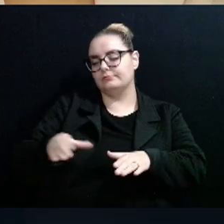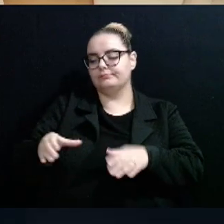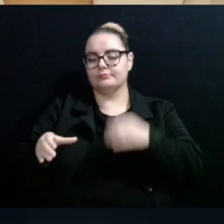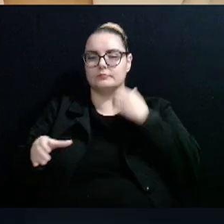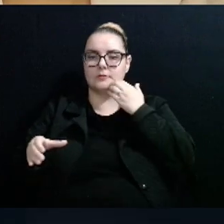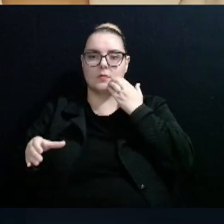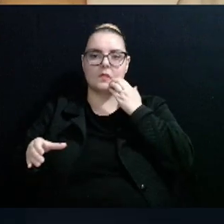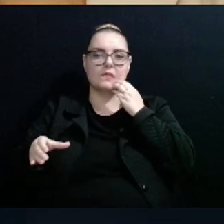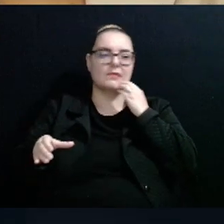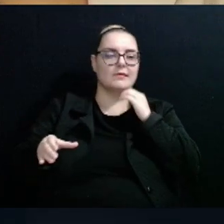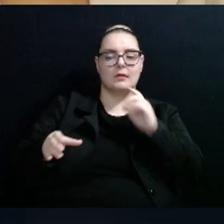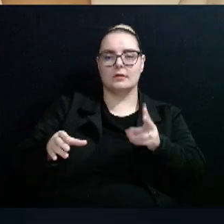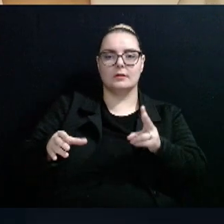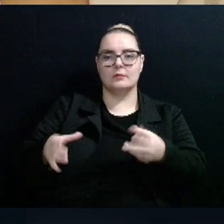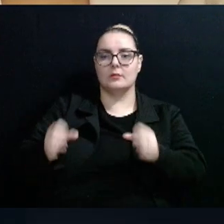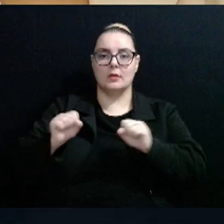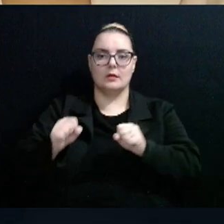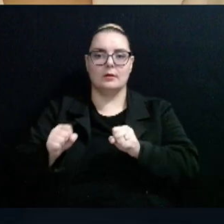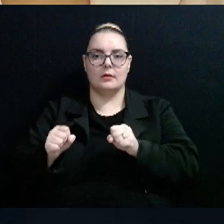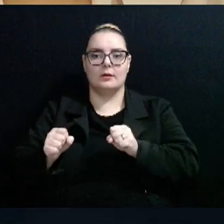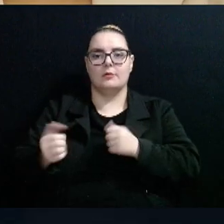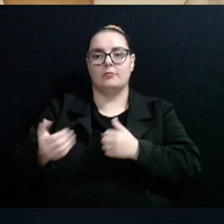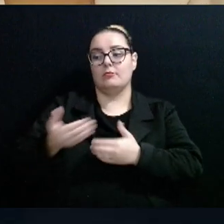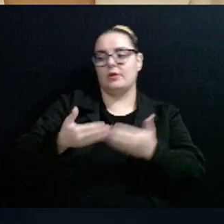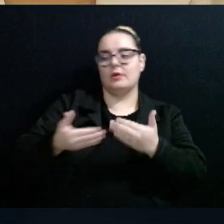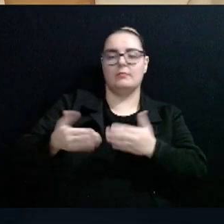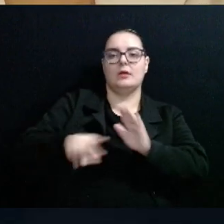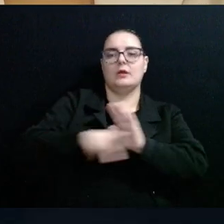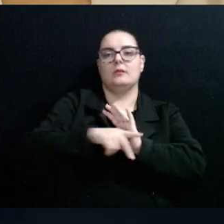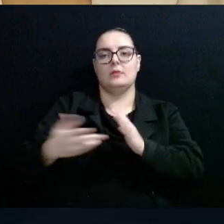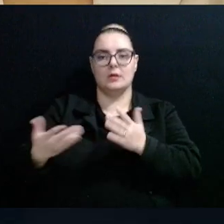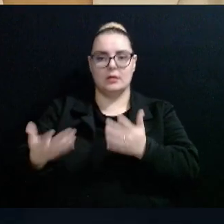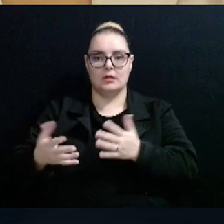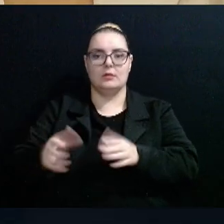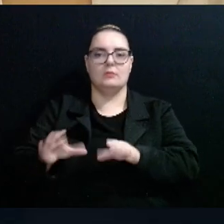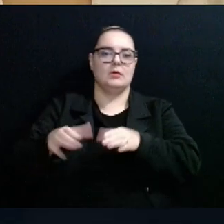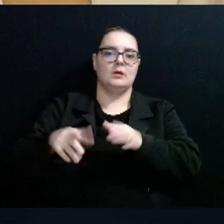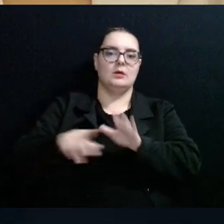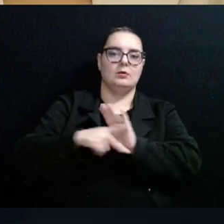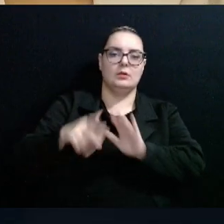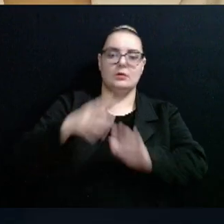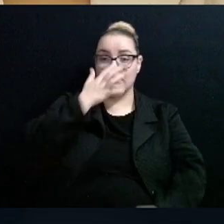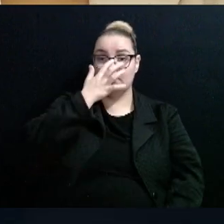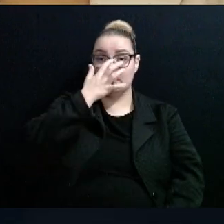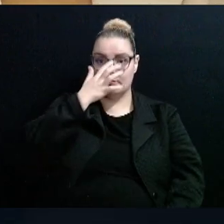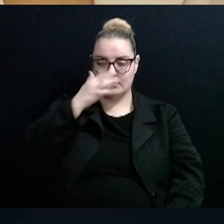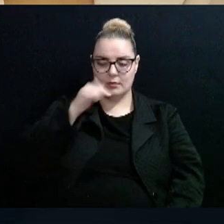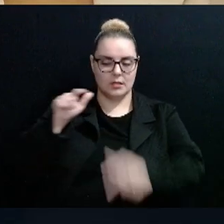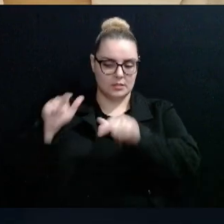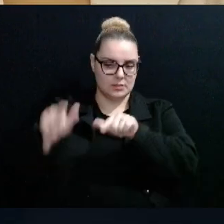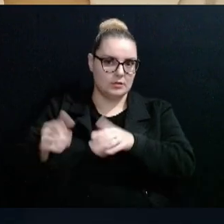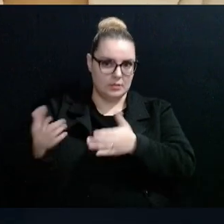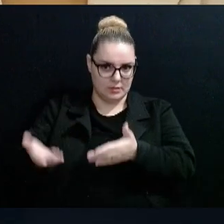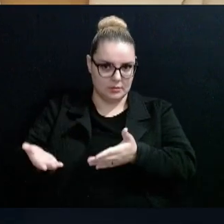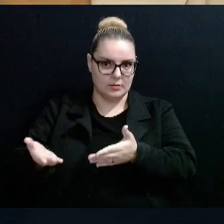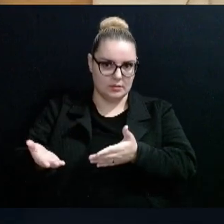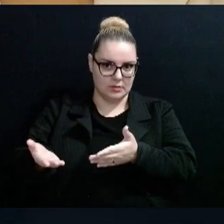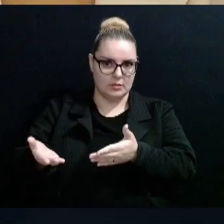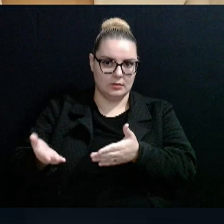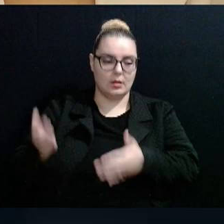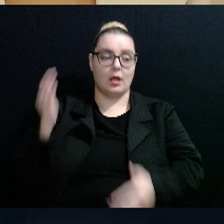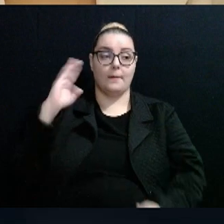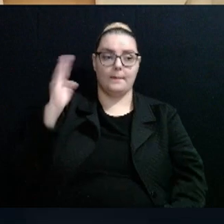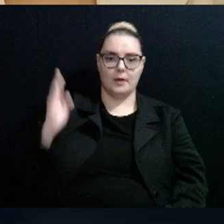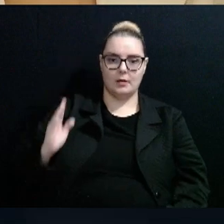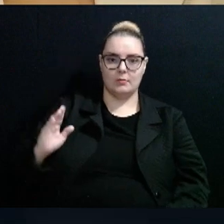só para poder fazer parte deste grupo. Esse ambiente, o ambiente brasileiro, a comemoração